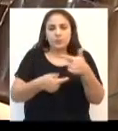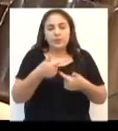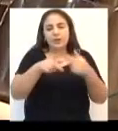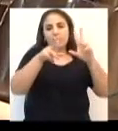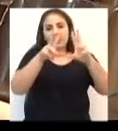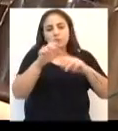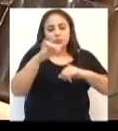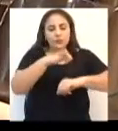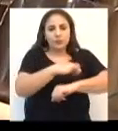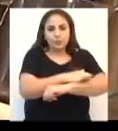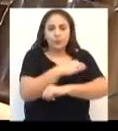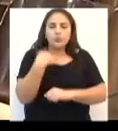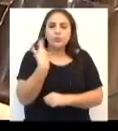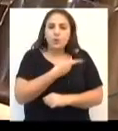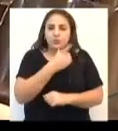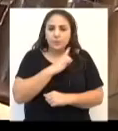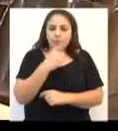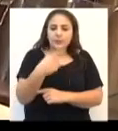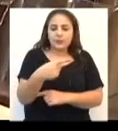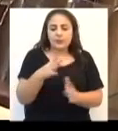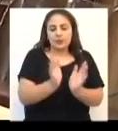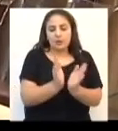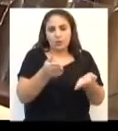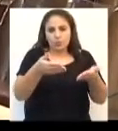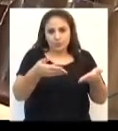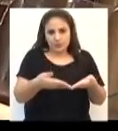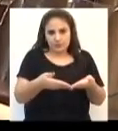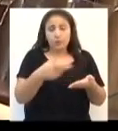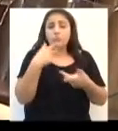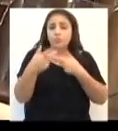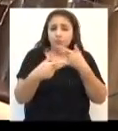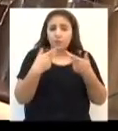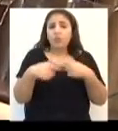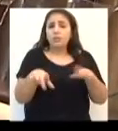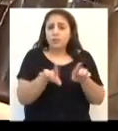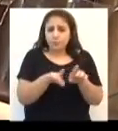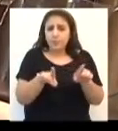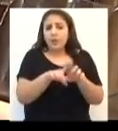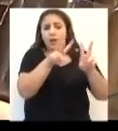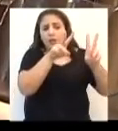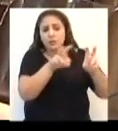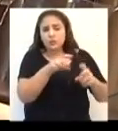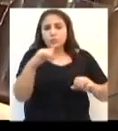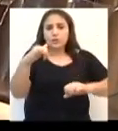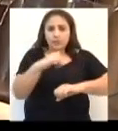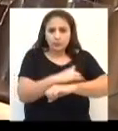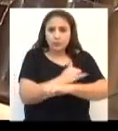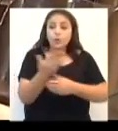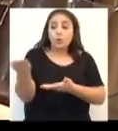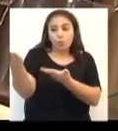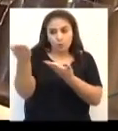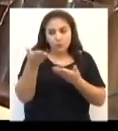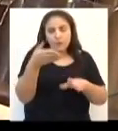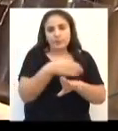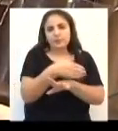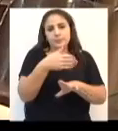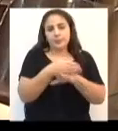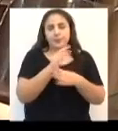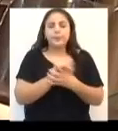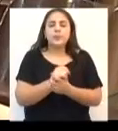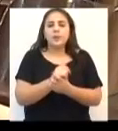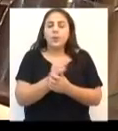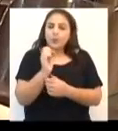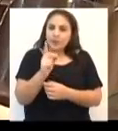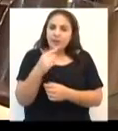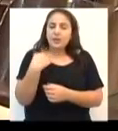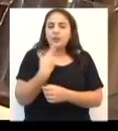tema do aeroporto. Nós temos aqui na casa uma comissão que trata também do aeroporto, que vai ser convidada para vir. Então é